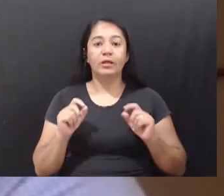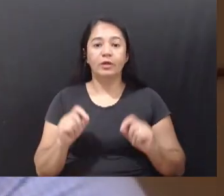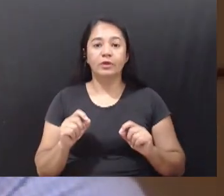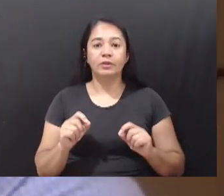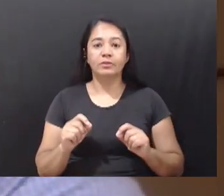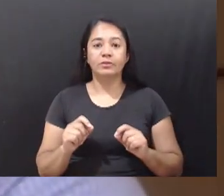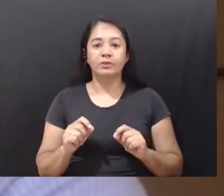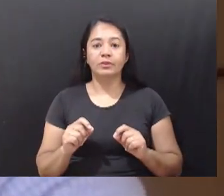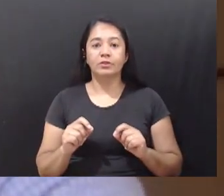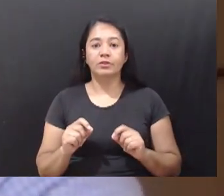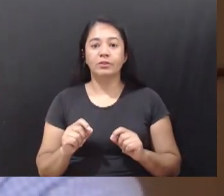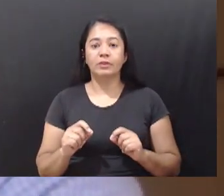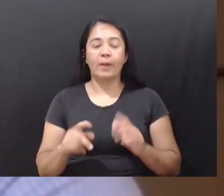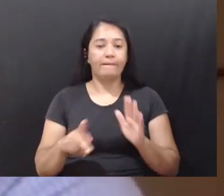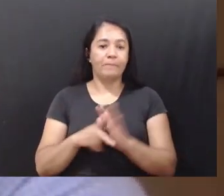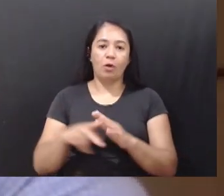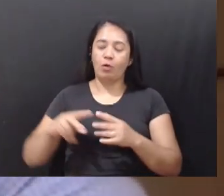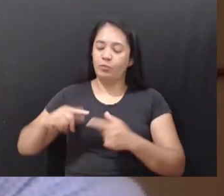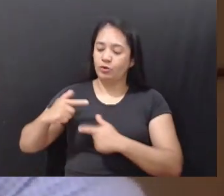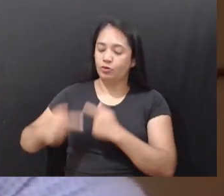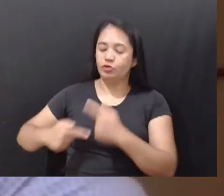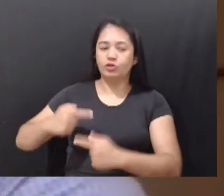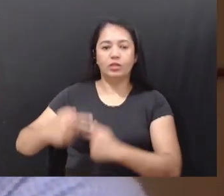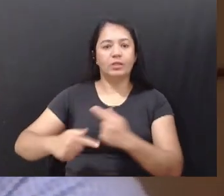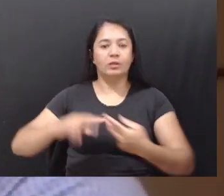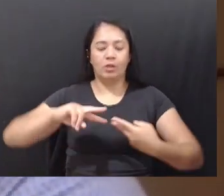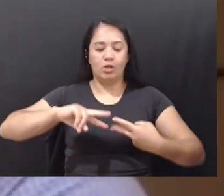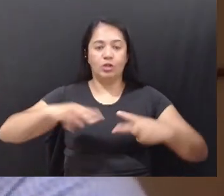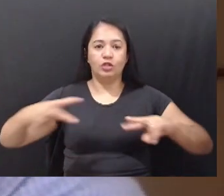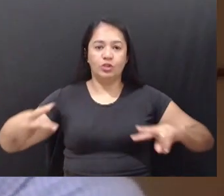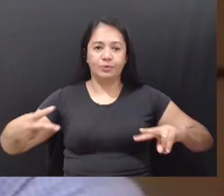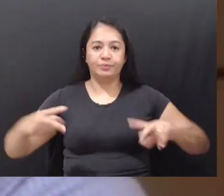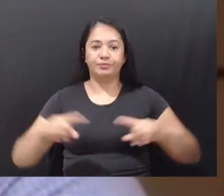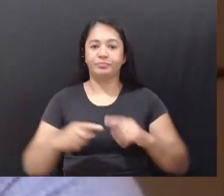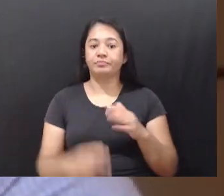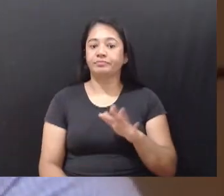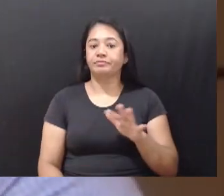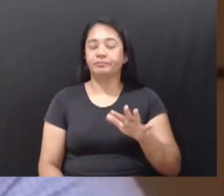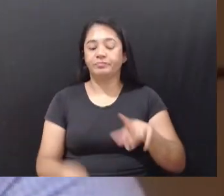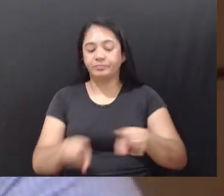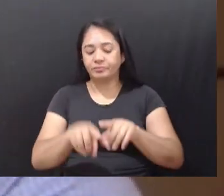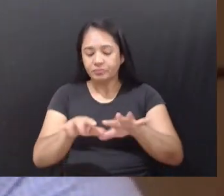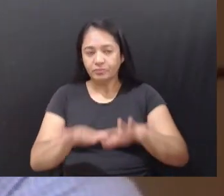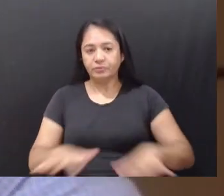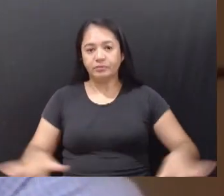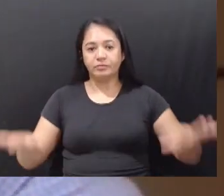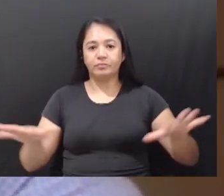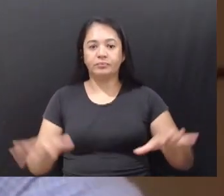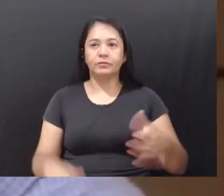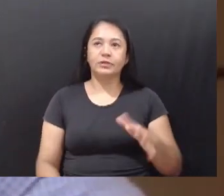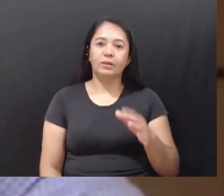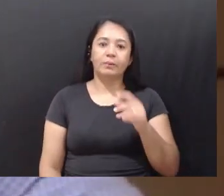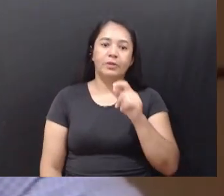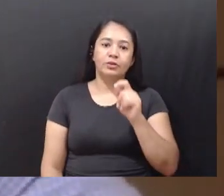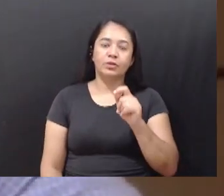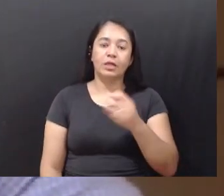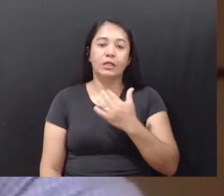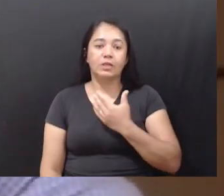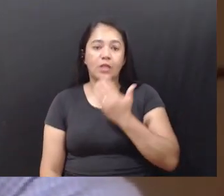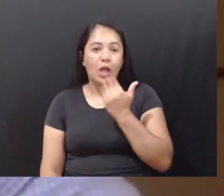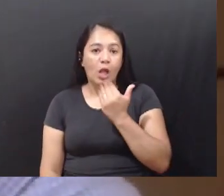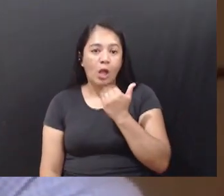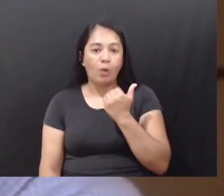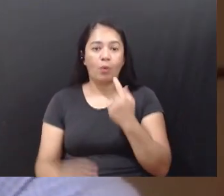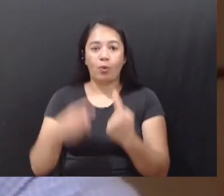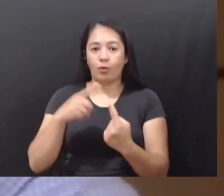perguntou, quais são as causas, né? A etiologia é hereditária, é genética. Mas vai depender, Cassiano, do meio